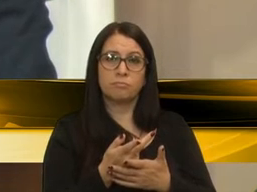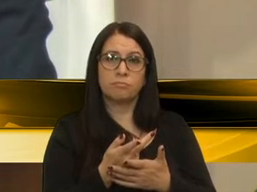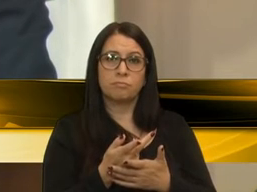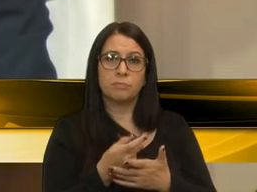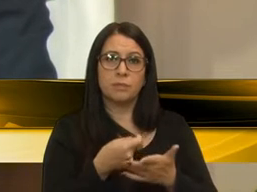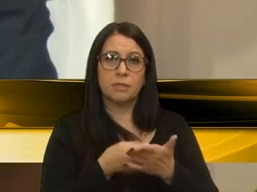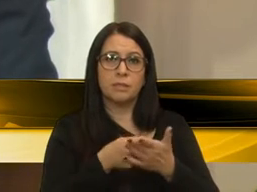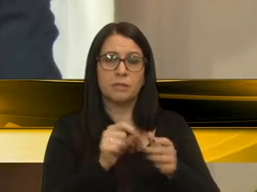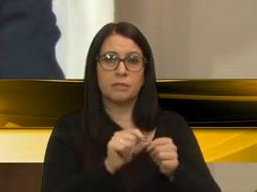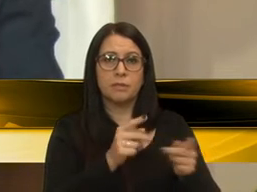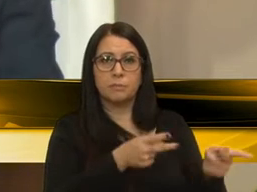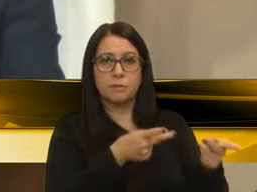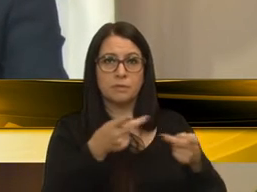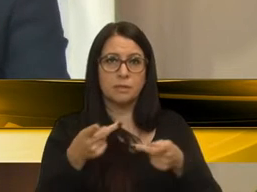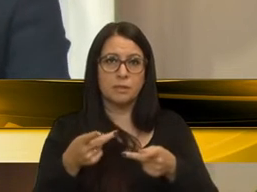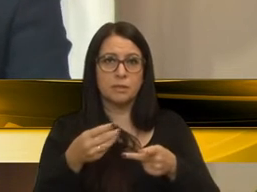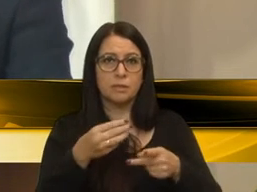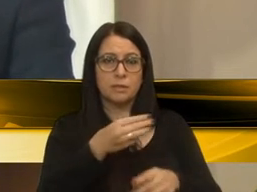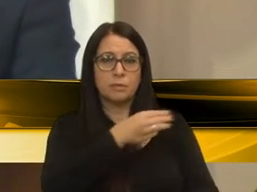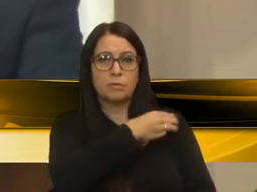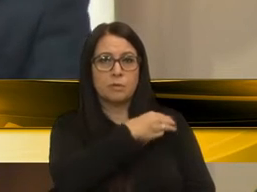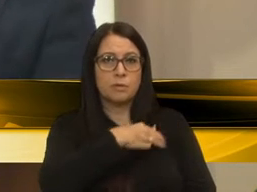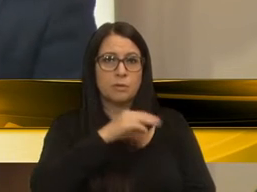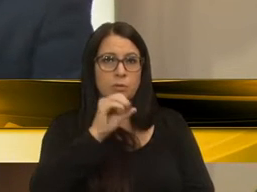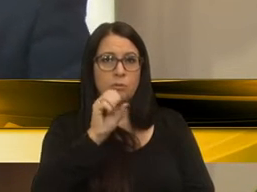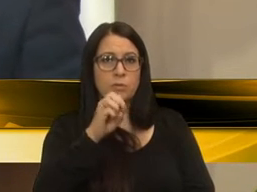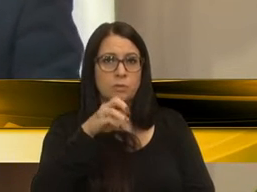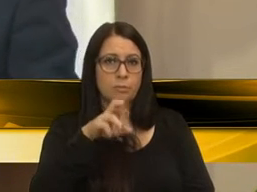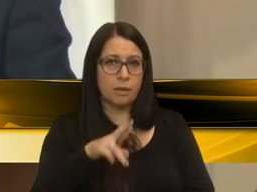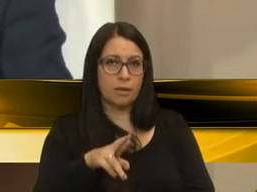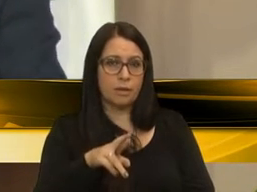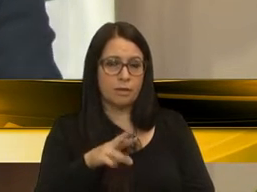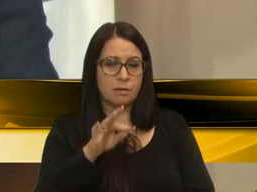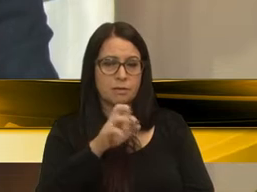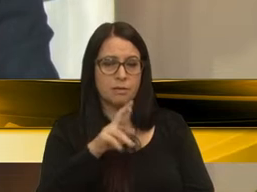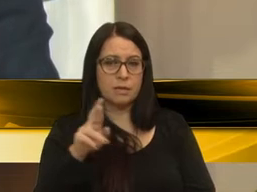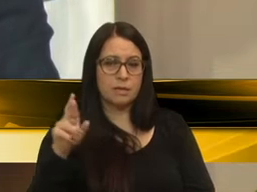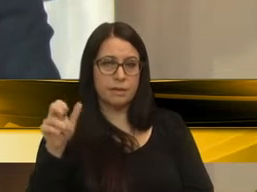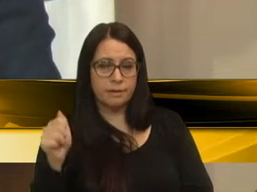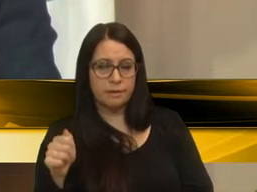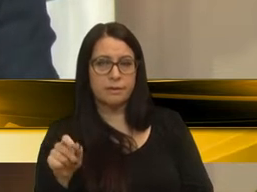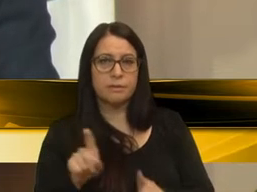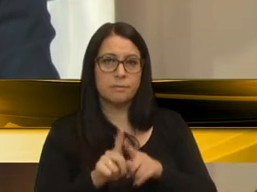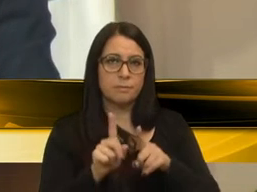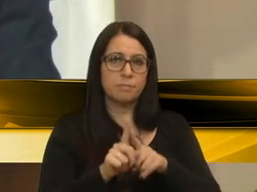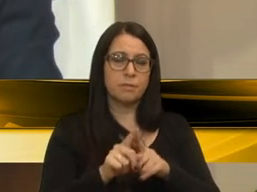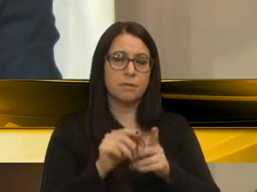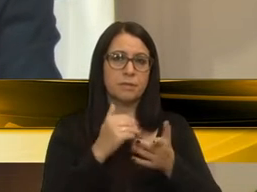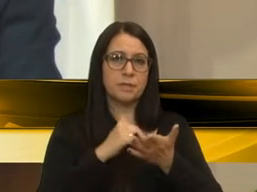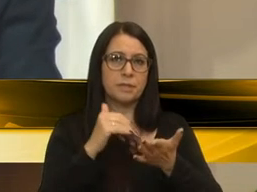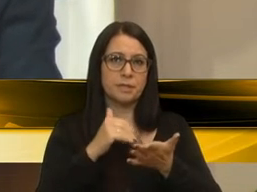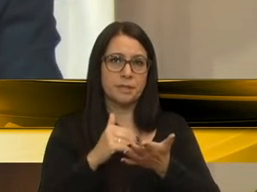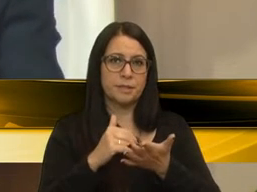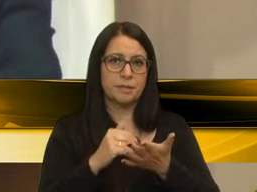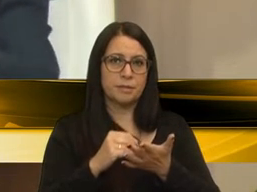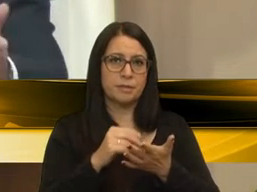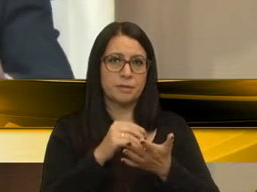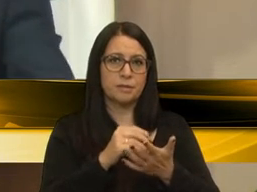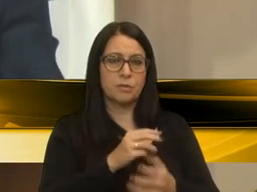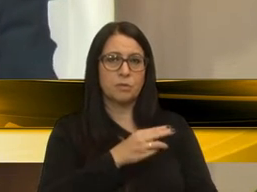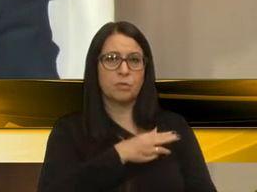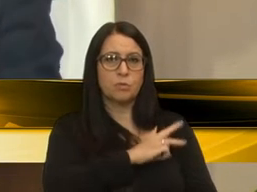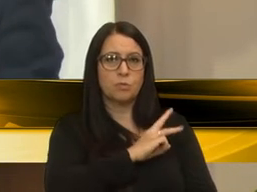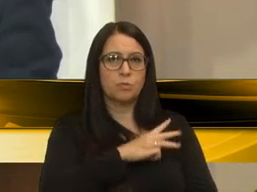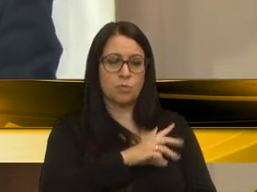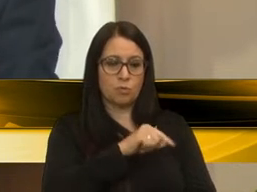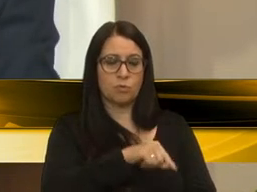uma visita ao ministro Osmar Terra e também um secretário que é o Washington, um